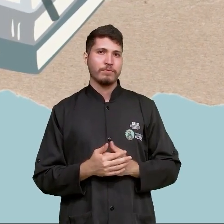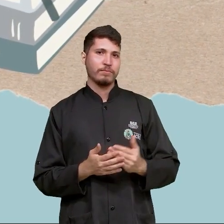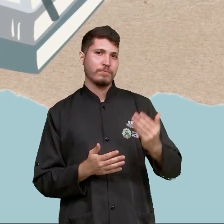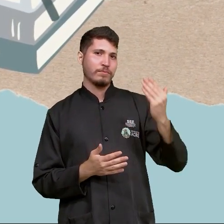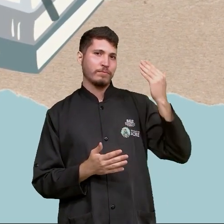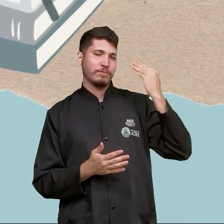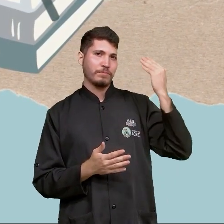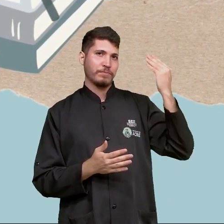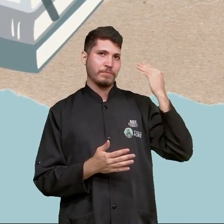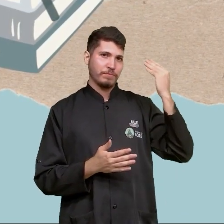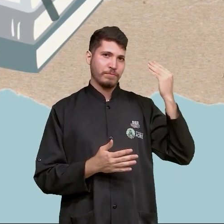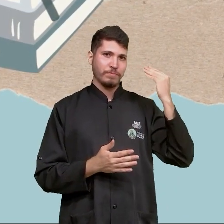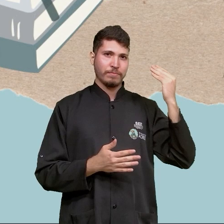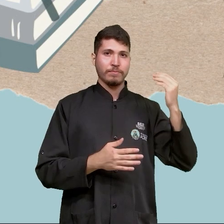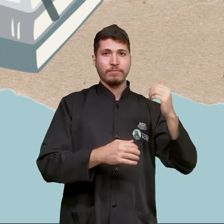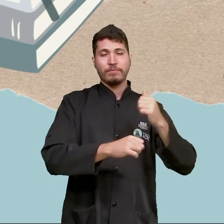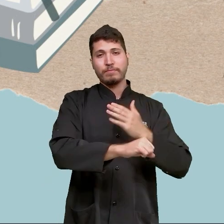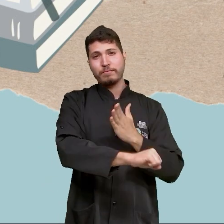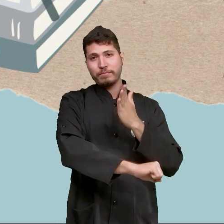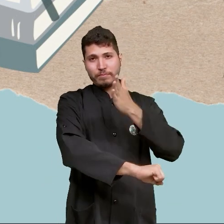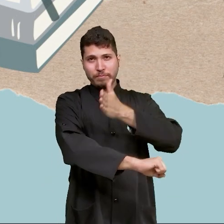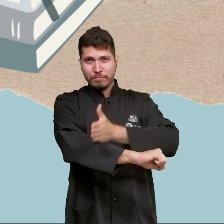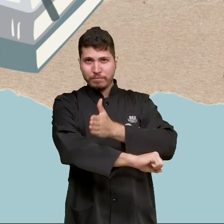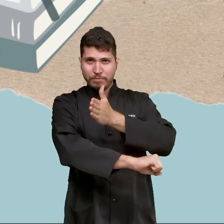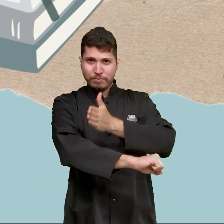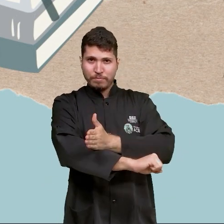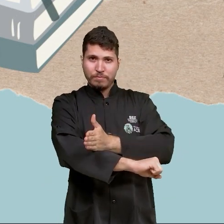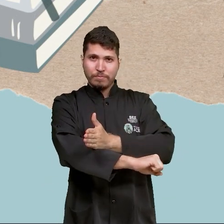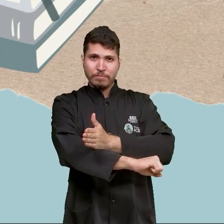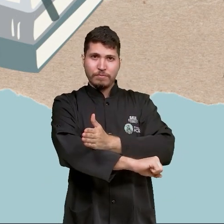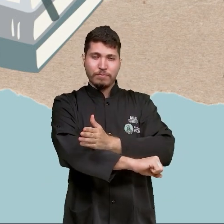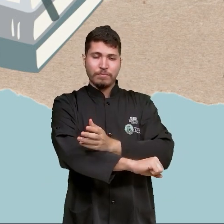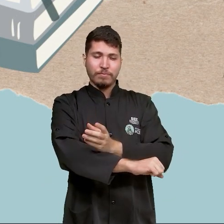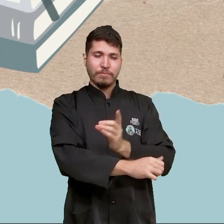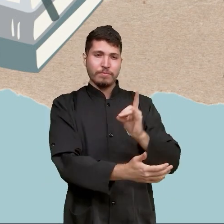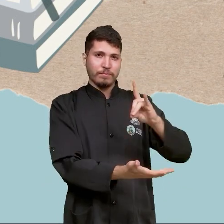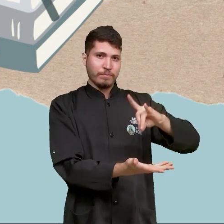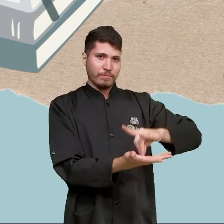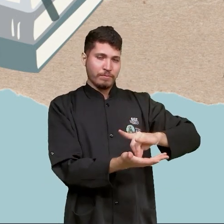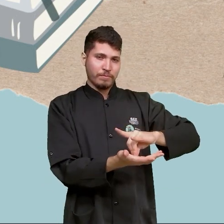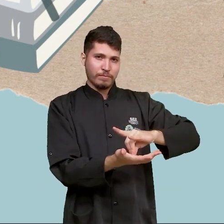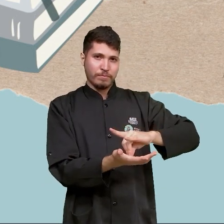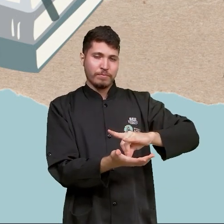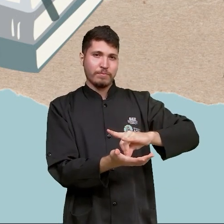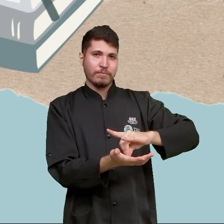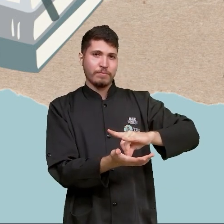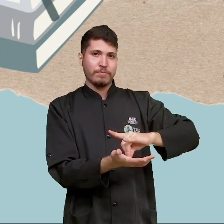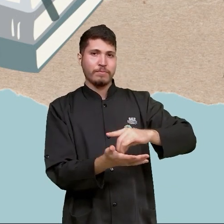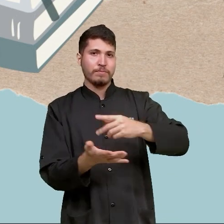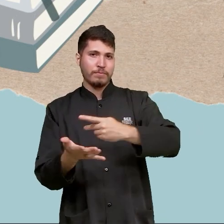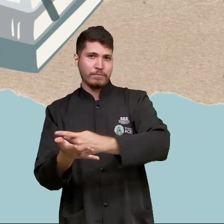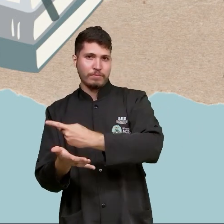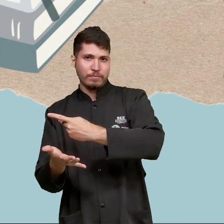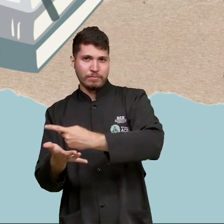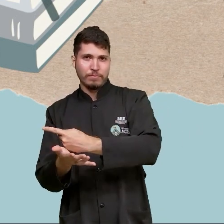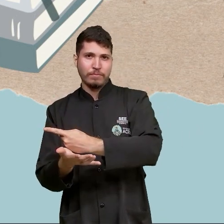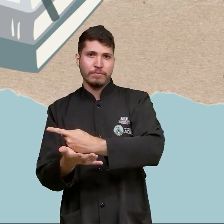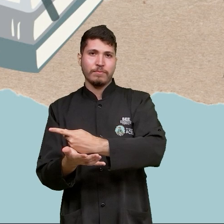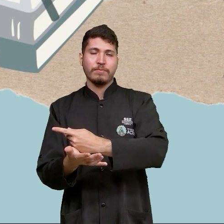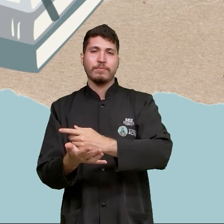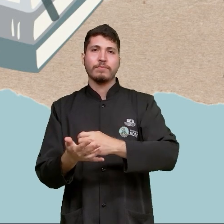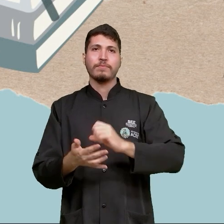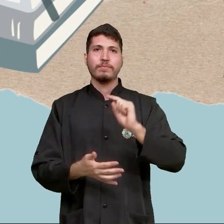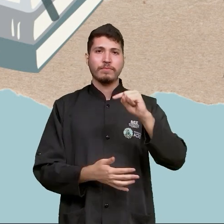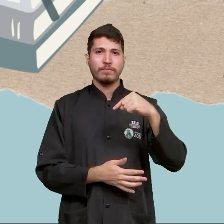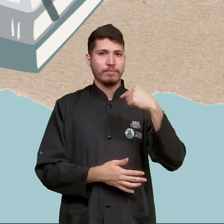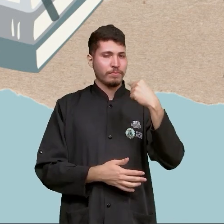Idade Média. Então, nós vamos ter aí questões de verdadeiro ou falso sobre pré-história e Idade Média. Depois, nós vamos